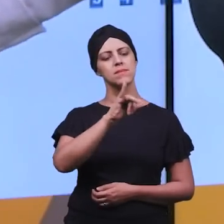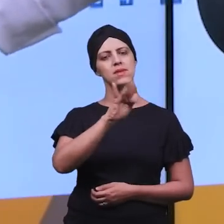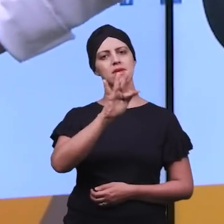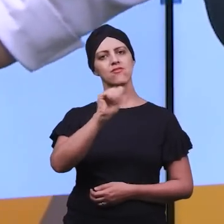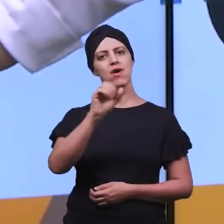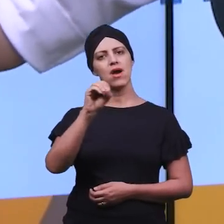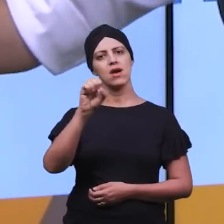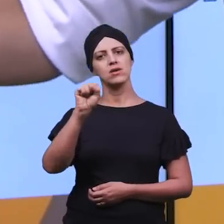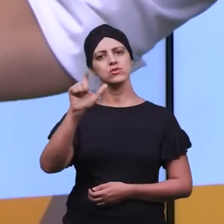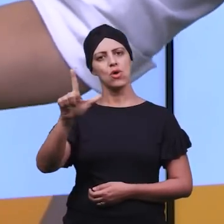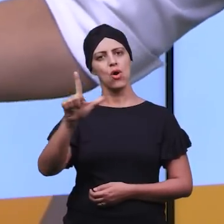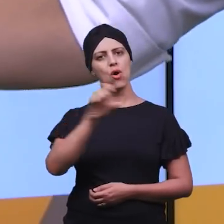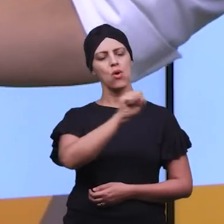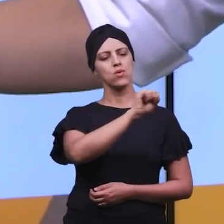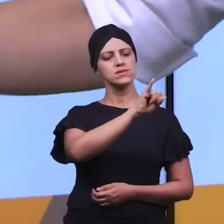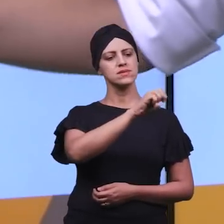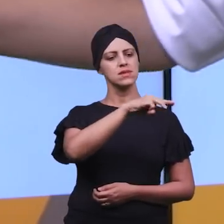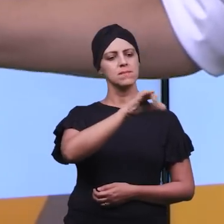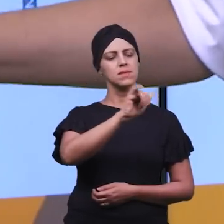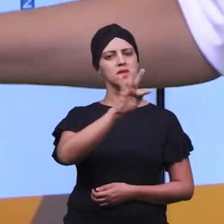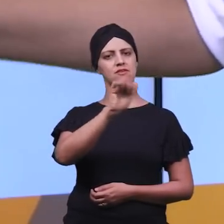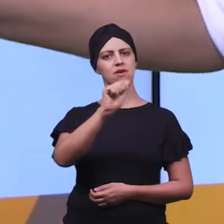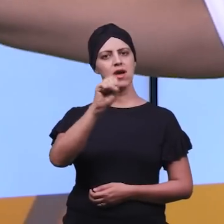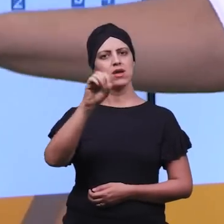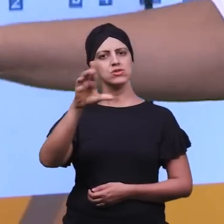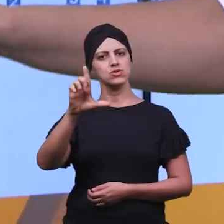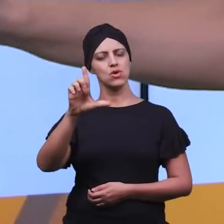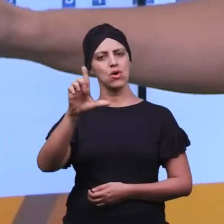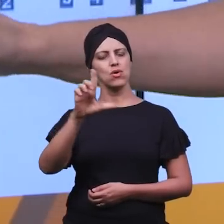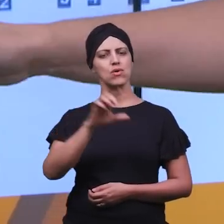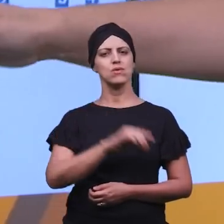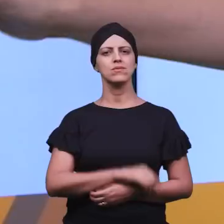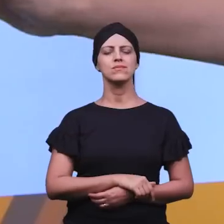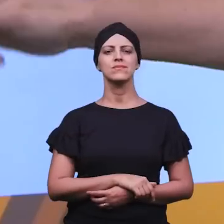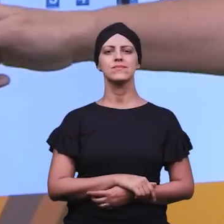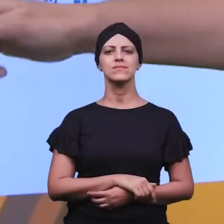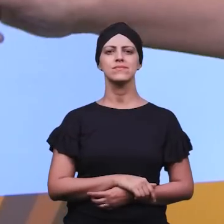Si, mi, fá, sol. Si, mi, fá, sol.